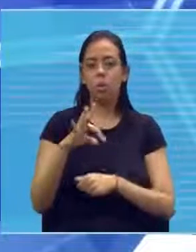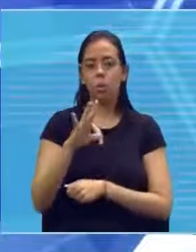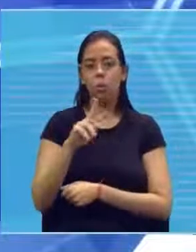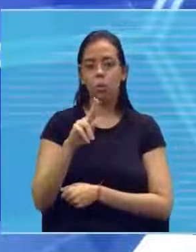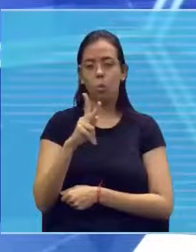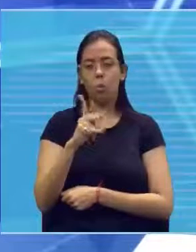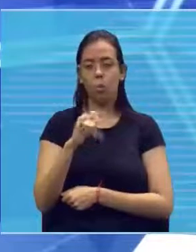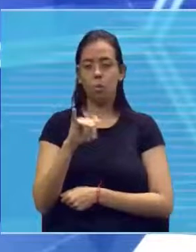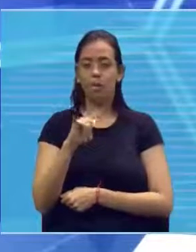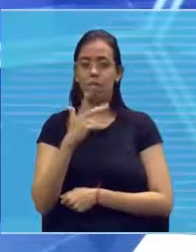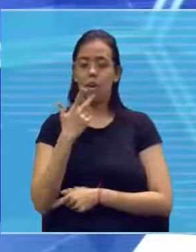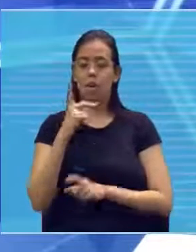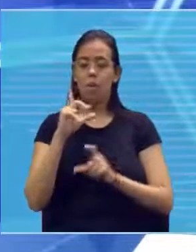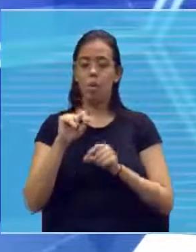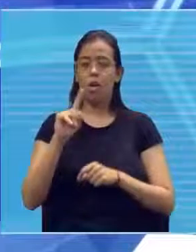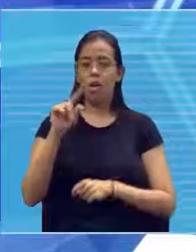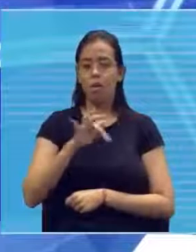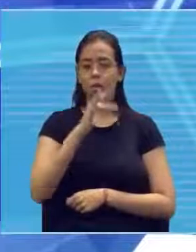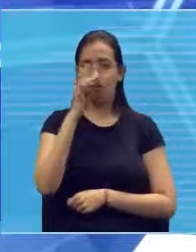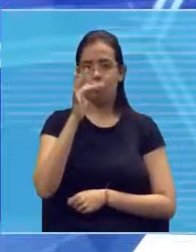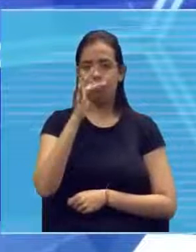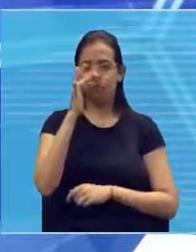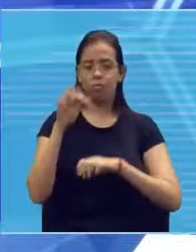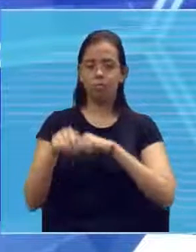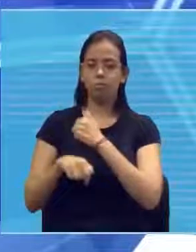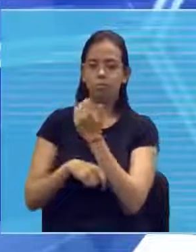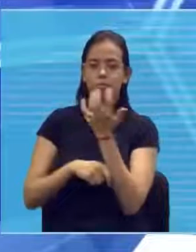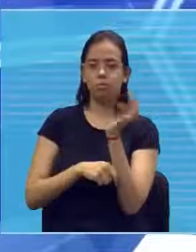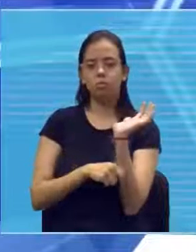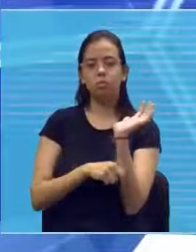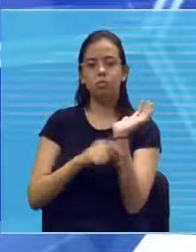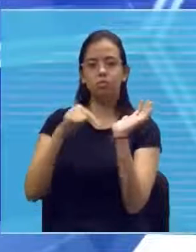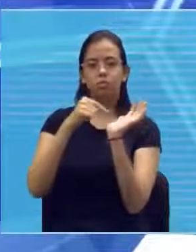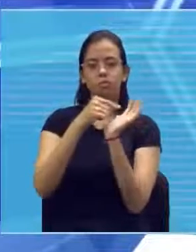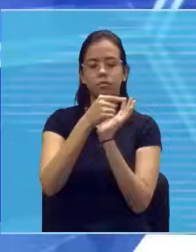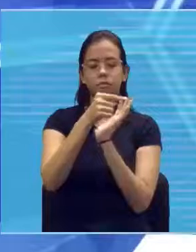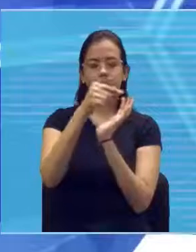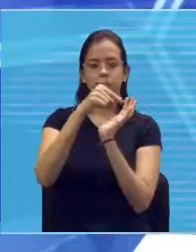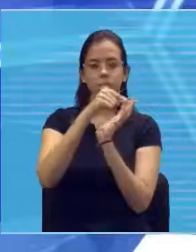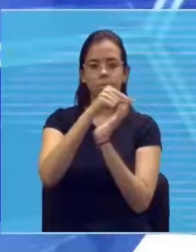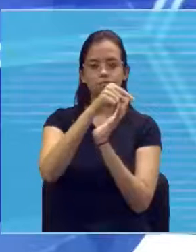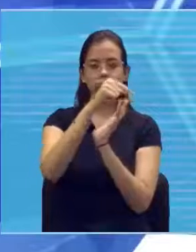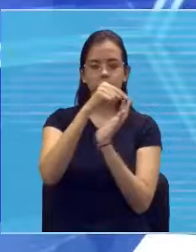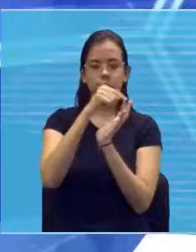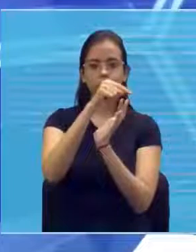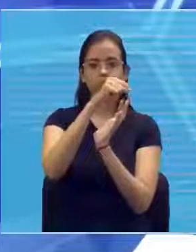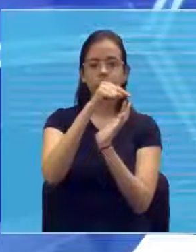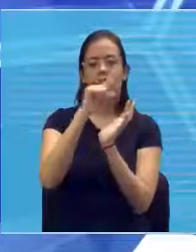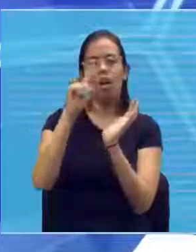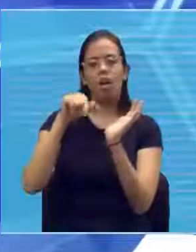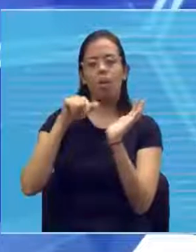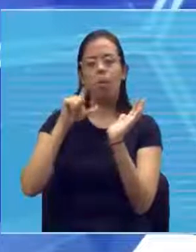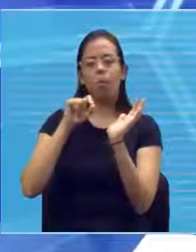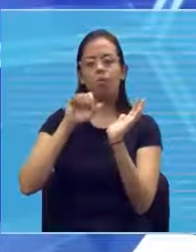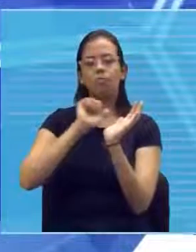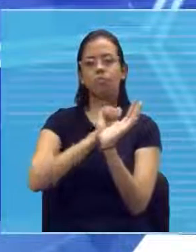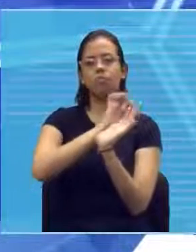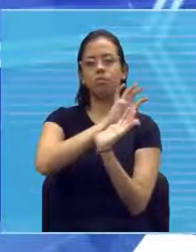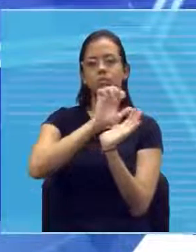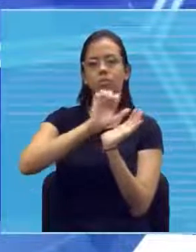núcleo de uma flor cujas pétalas que se desdobra não são resultantes de sua emanação